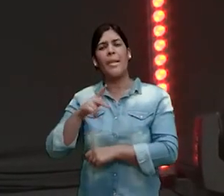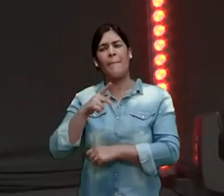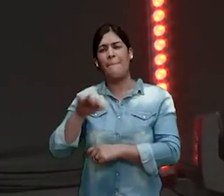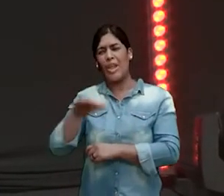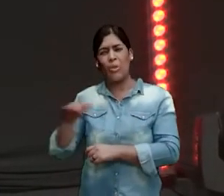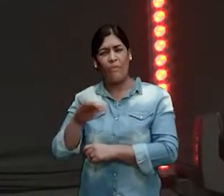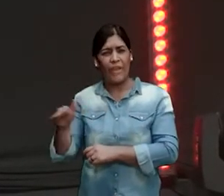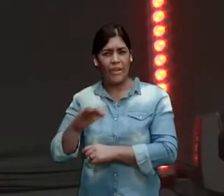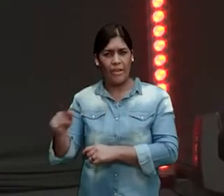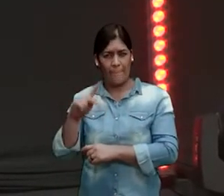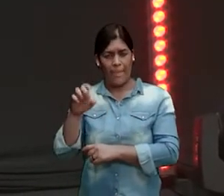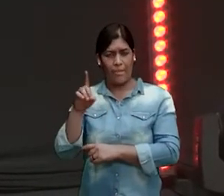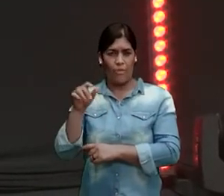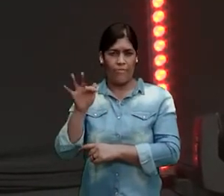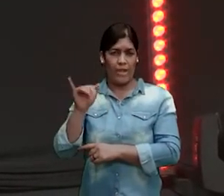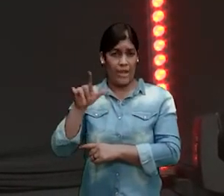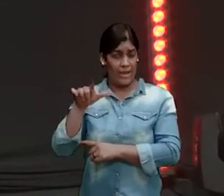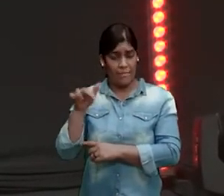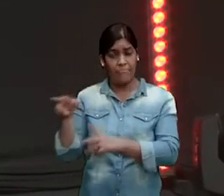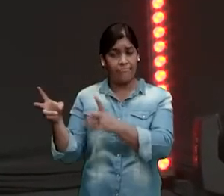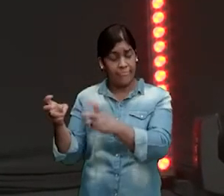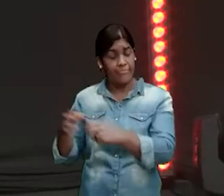pedaço de escravidão